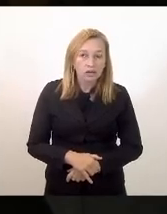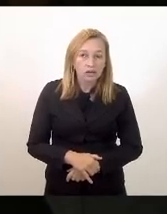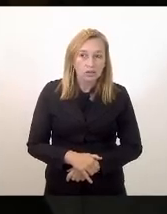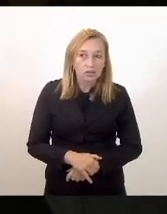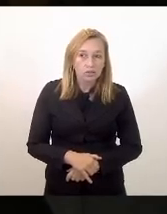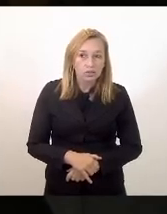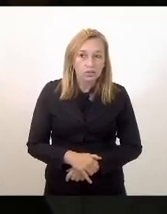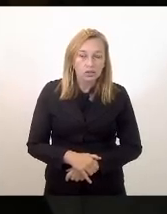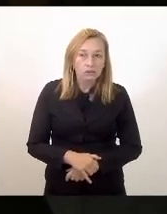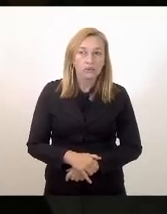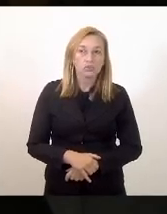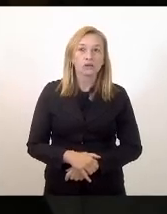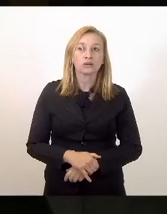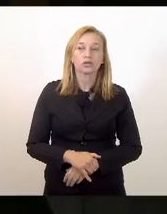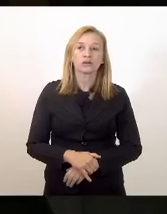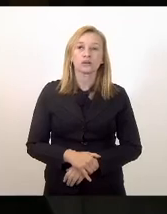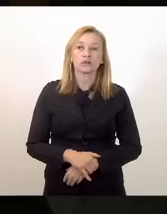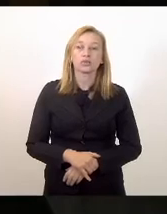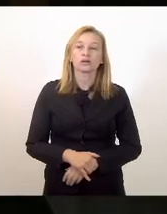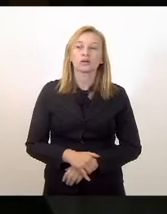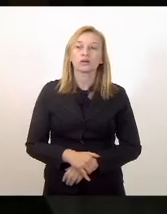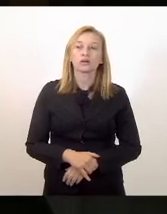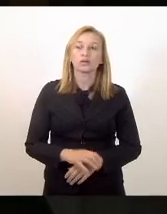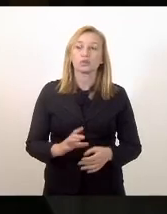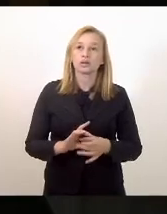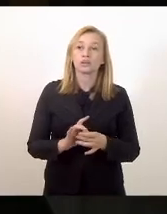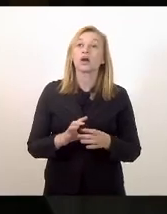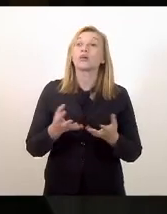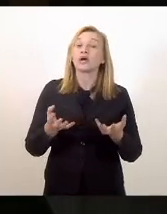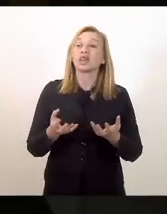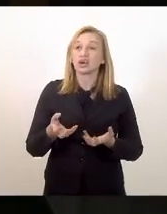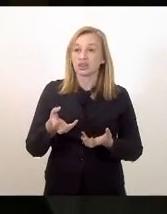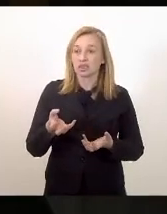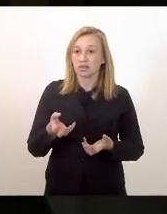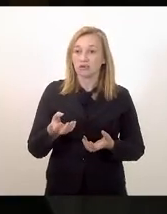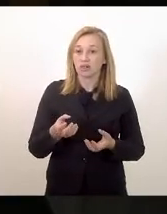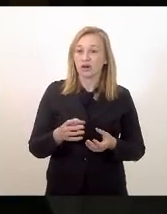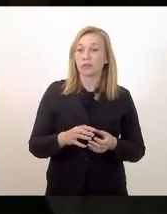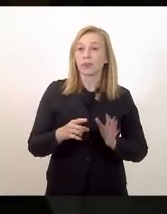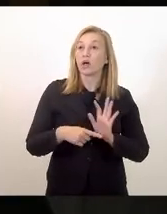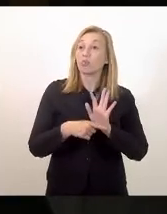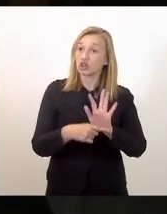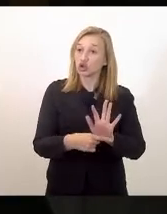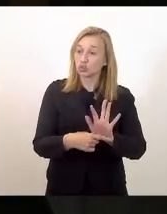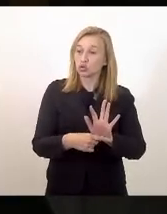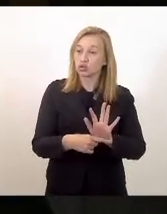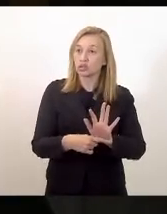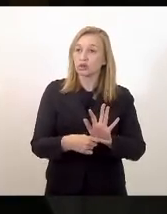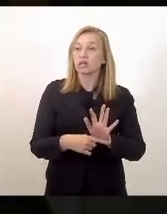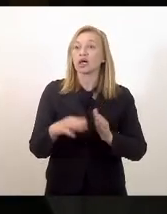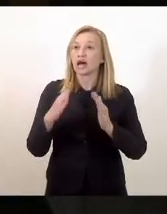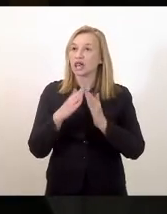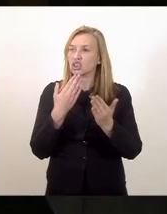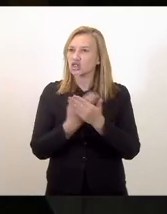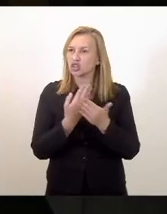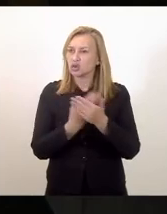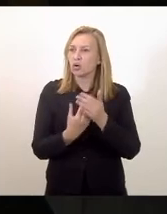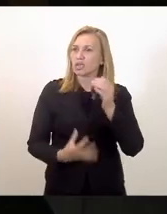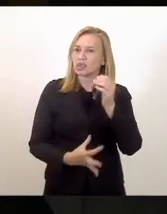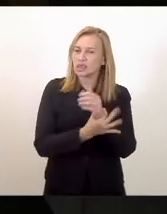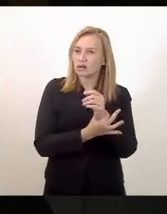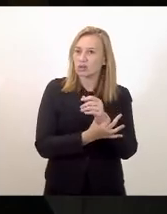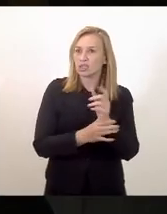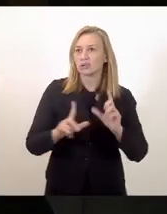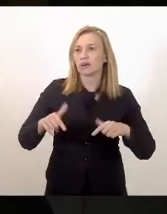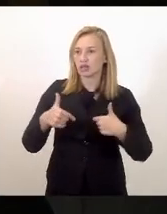deputados da Comissão de Educação, está disponível para quem quiser ver. Ele é uma contribuição para que as escolas tenham segurança para